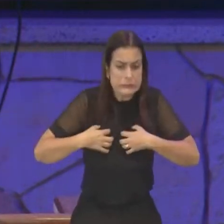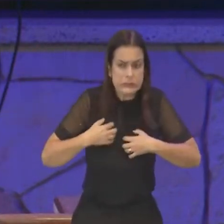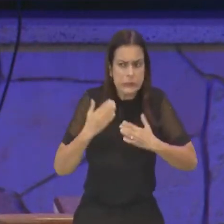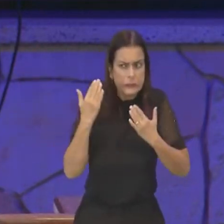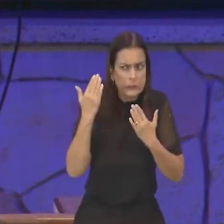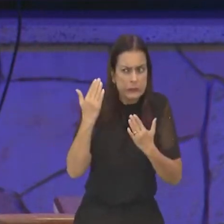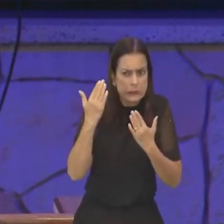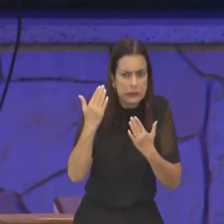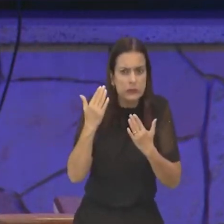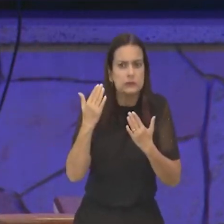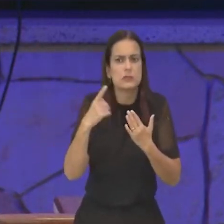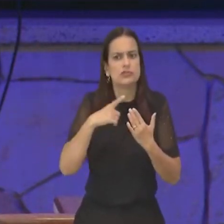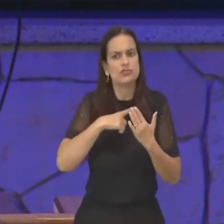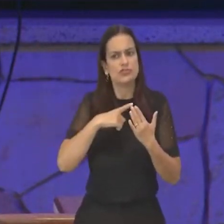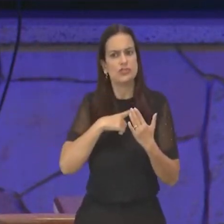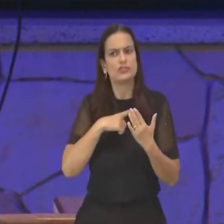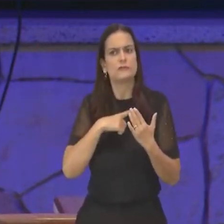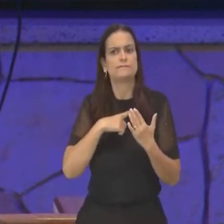preocupações,